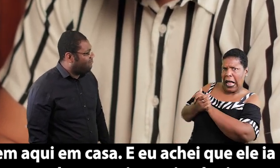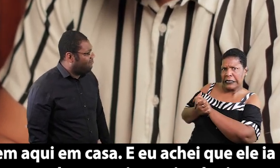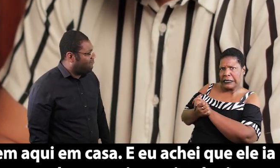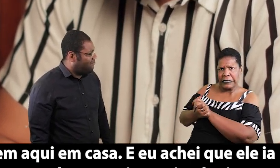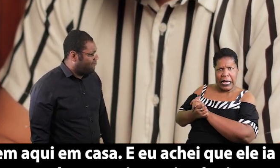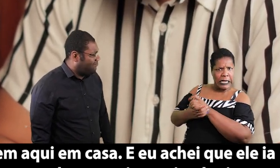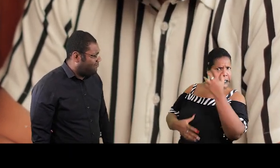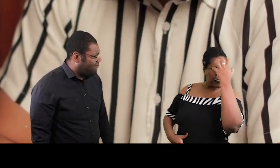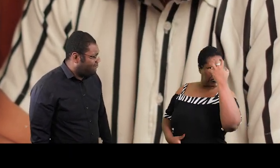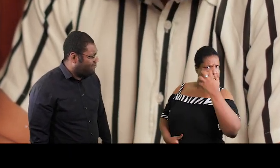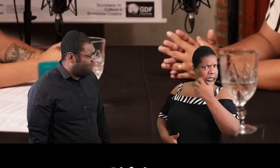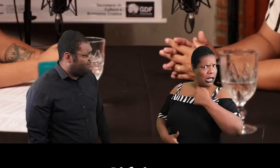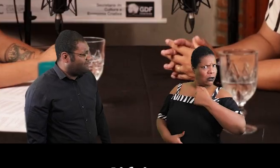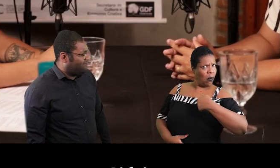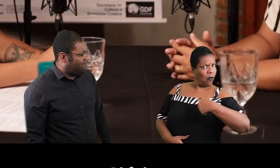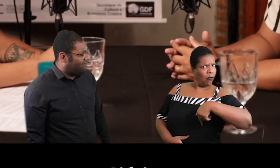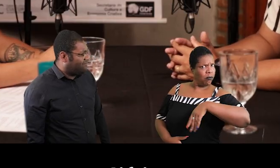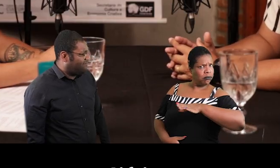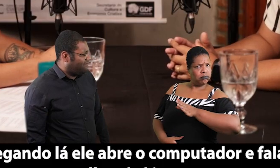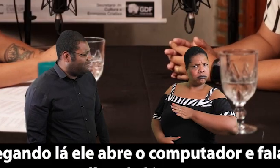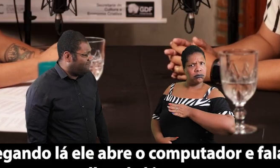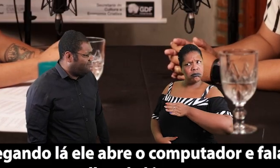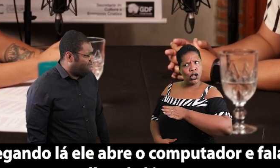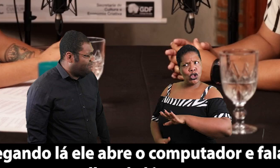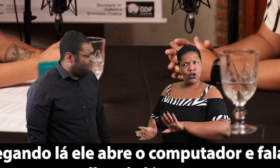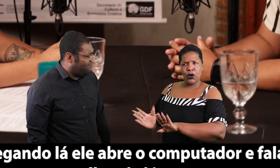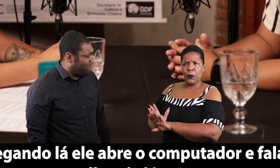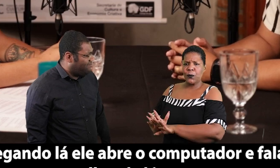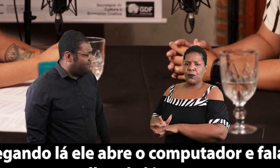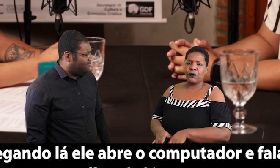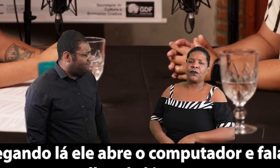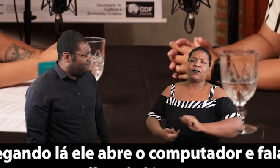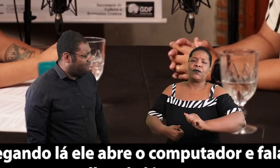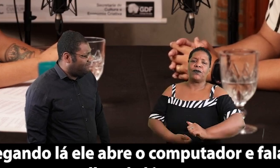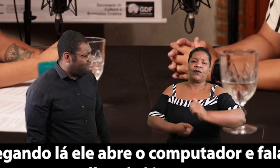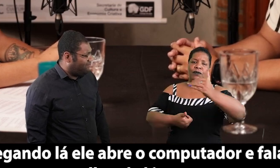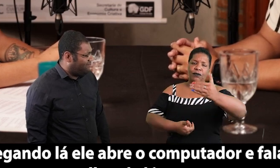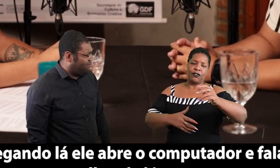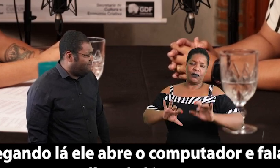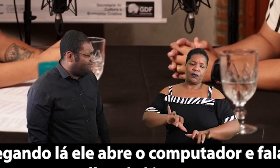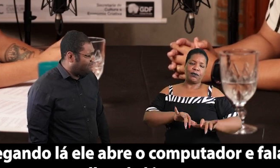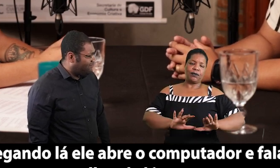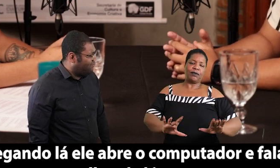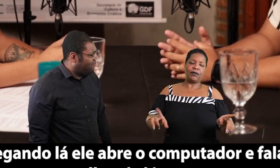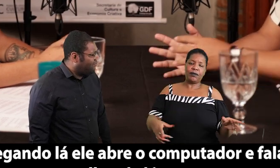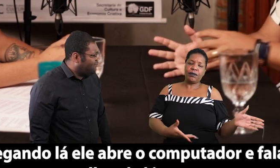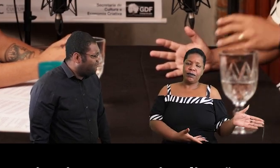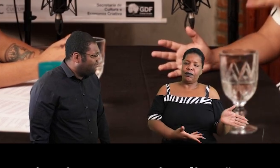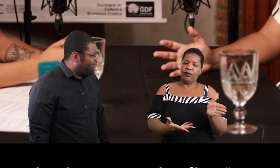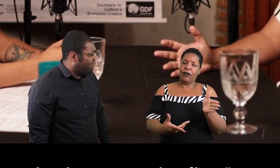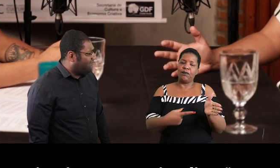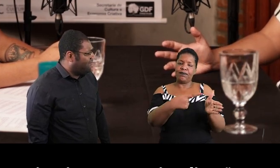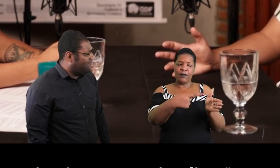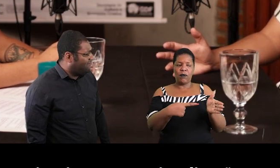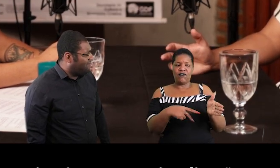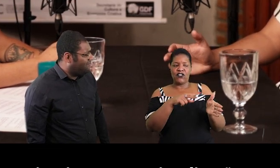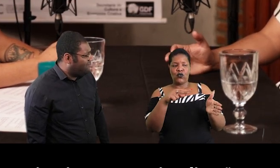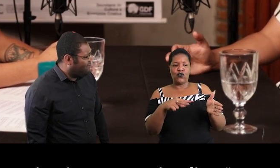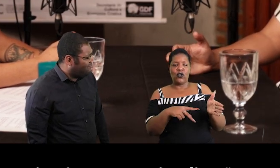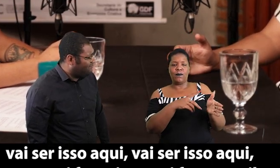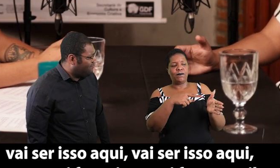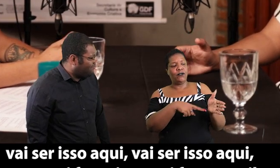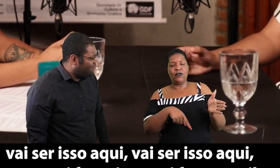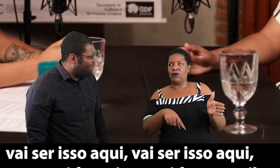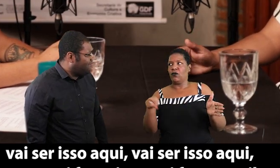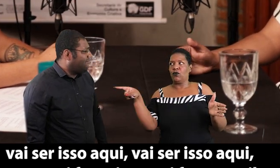alguma coisa assim do tipo, né? Aí fui. Chegando lá, ele abre o computador e fala, olha só. É isso aqui, vai ter tantas